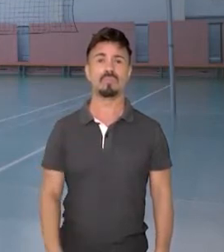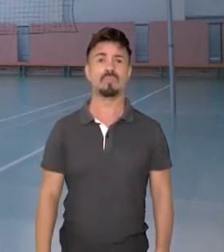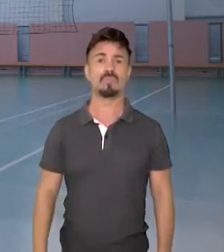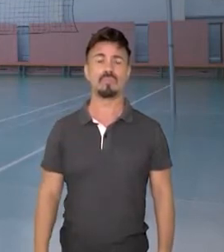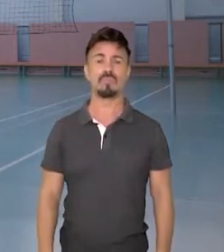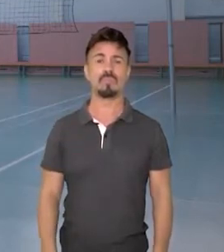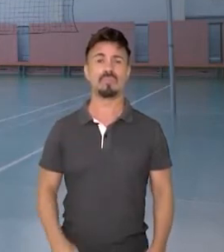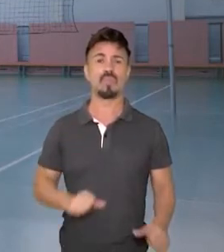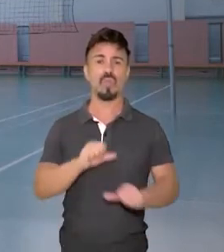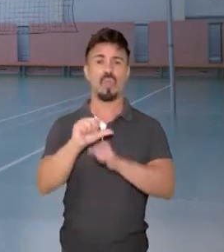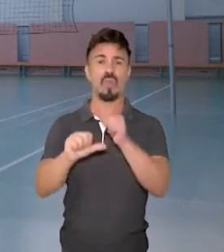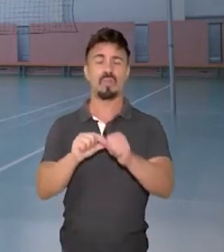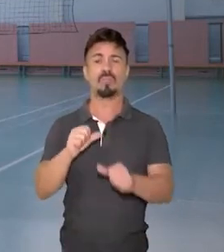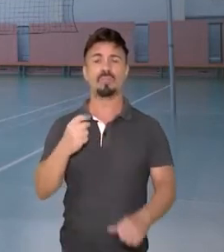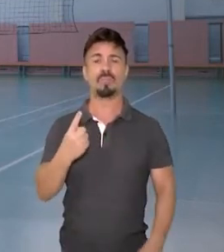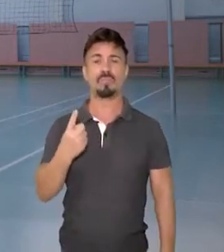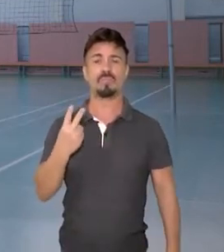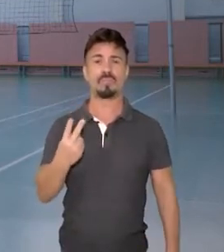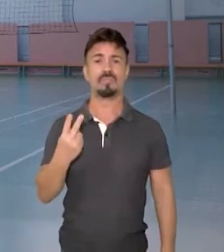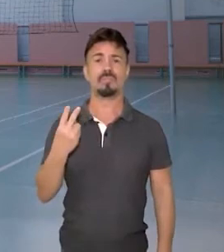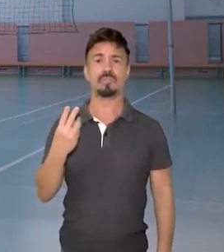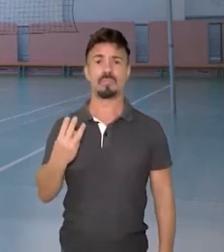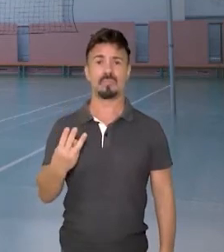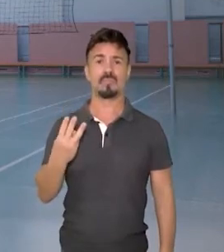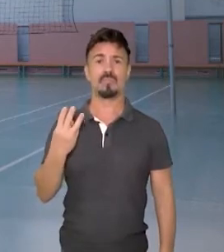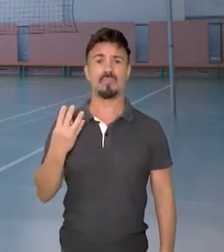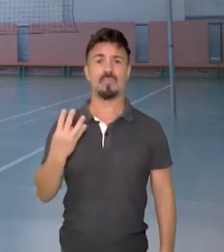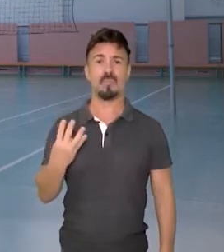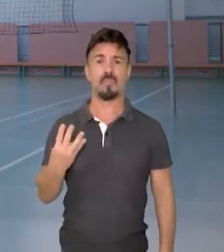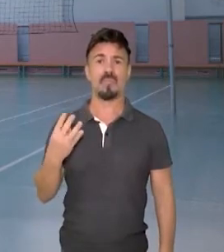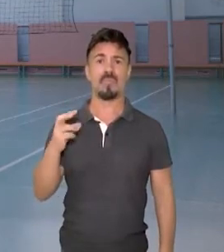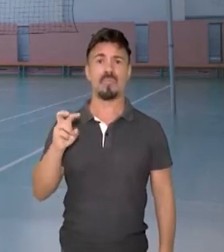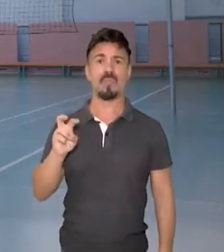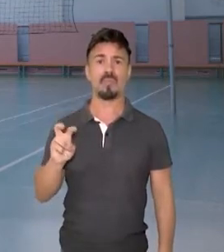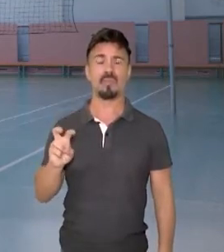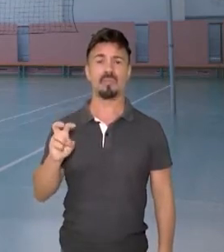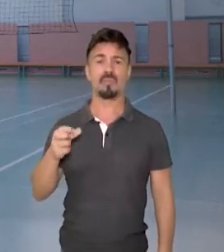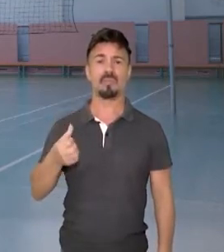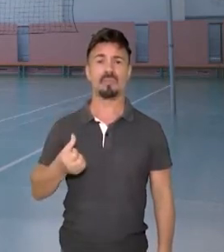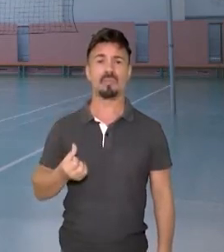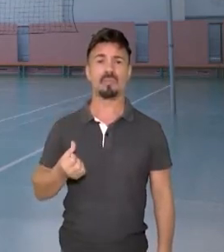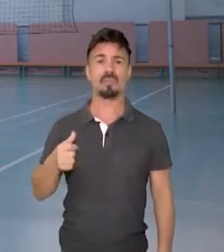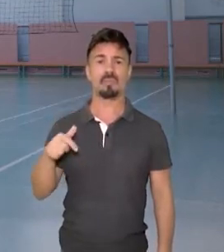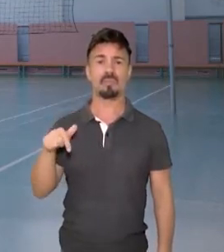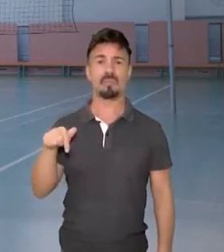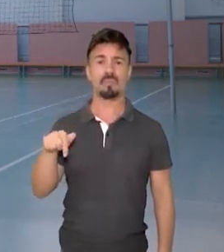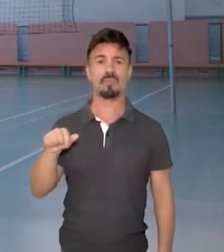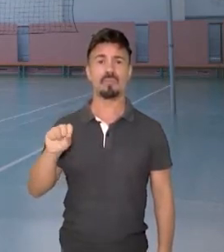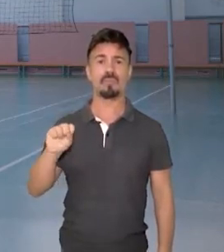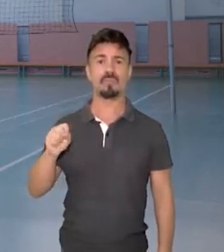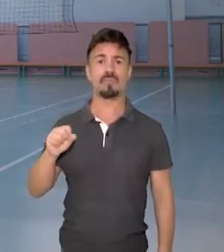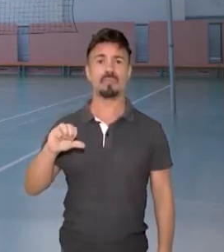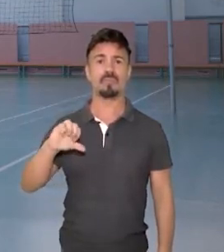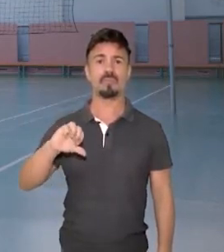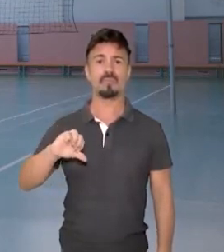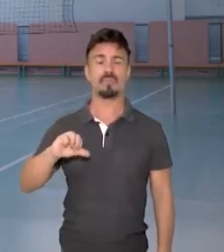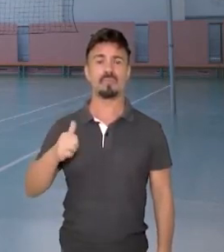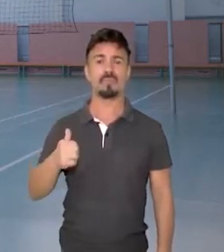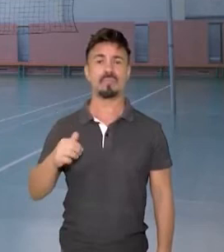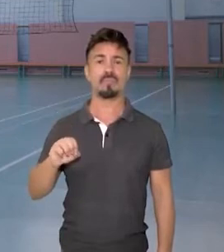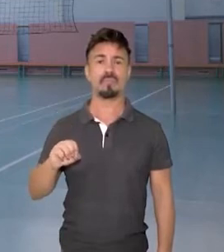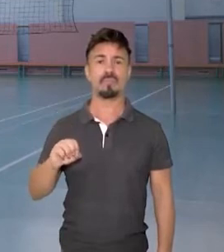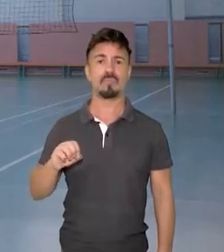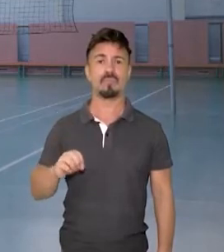a outra perna agora pessoal um dois três quatro cinco seis sete oito